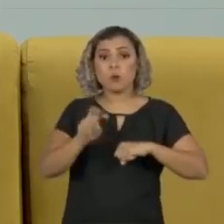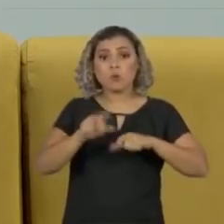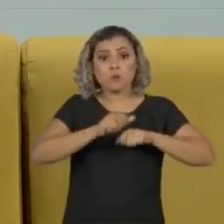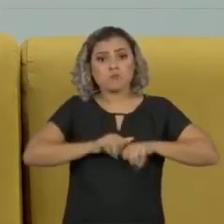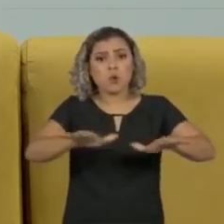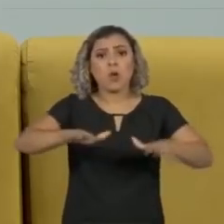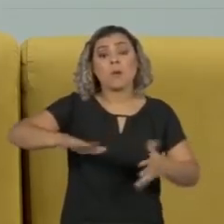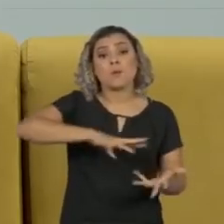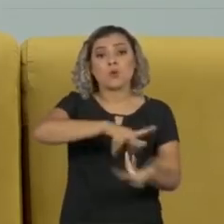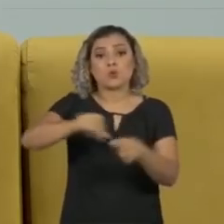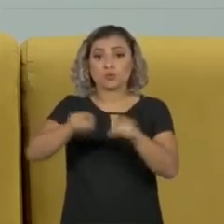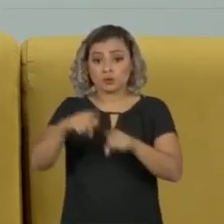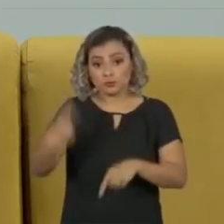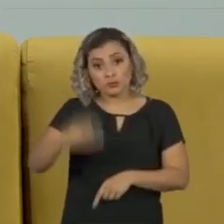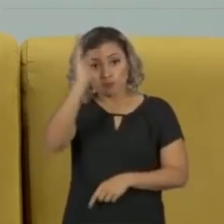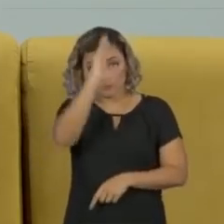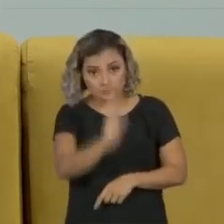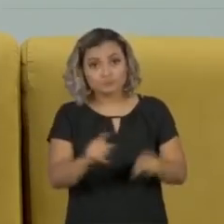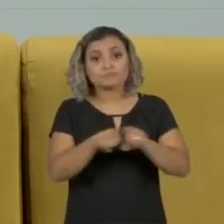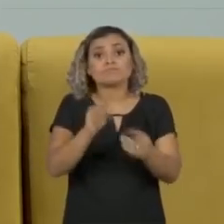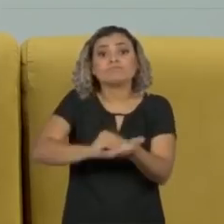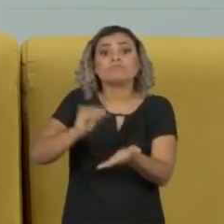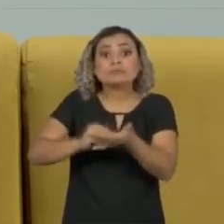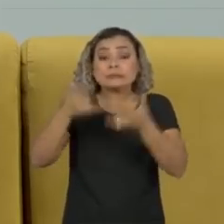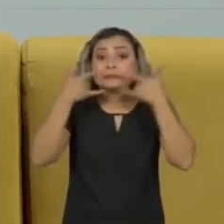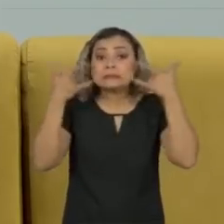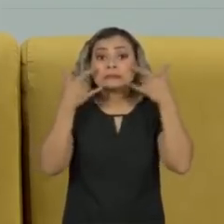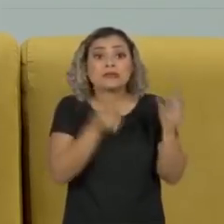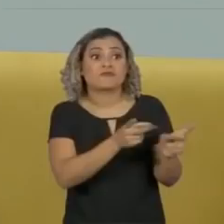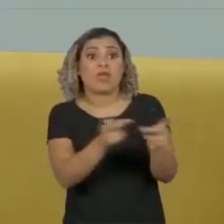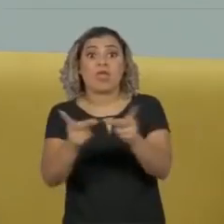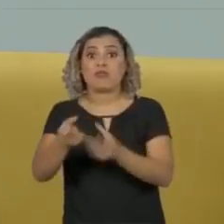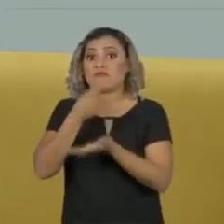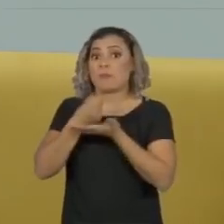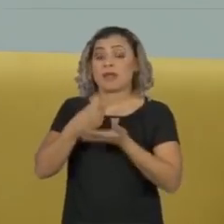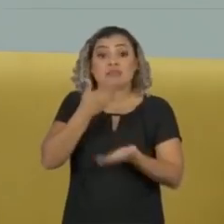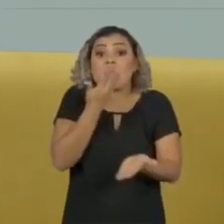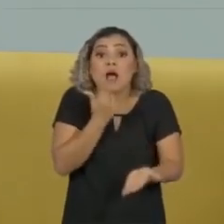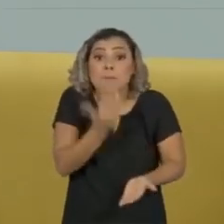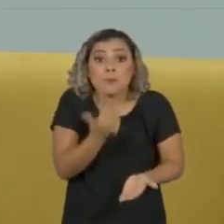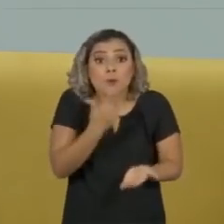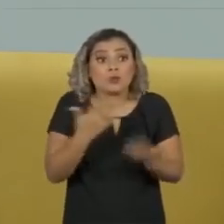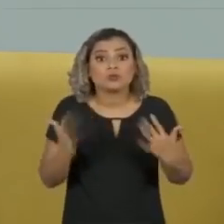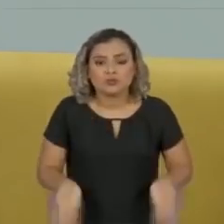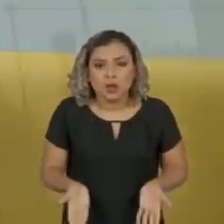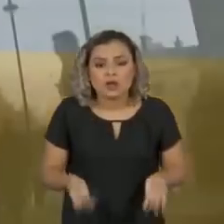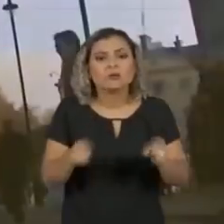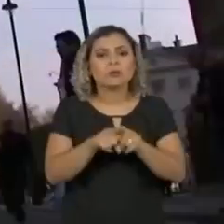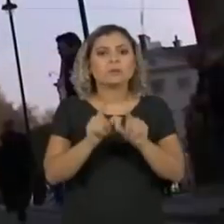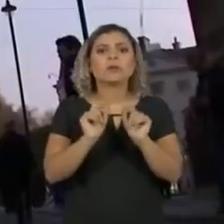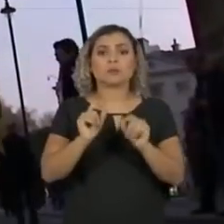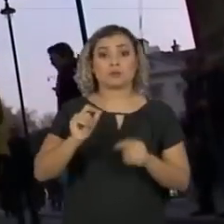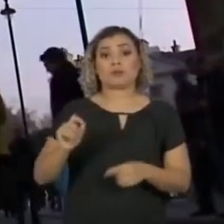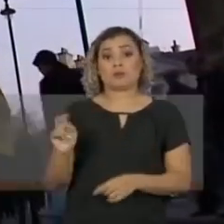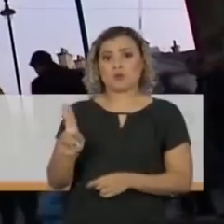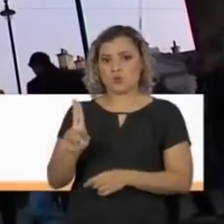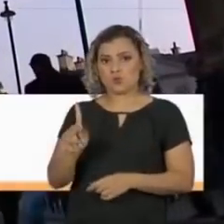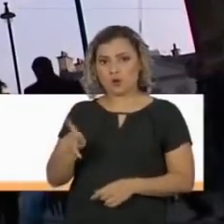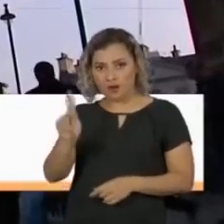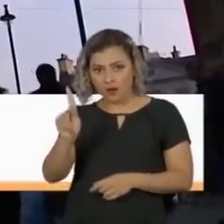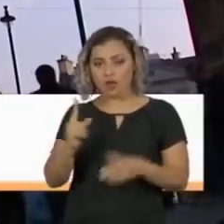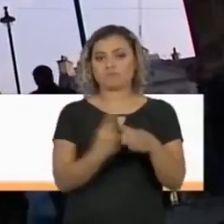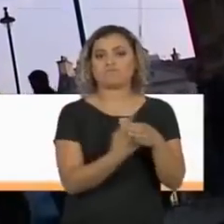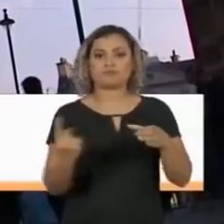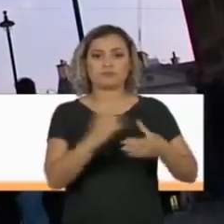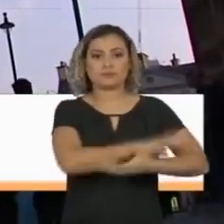no mundo. E no Brasil já começa a faltar máscara cirúrgica nas farmácias. E a saída do Reino Unido da União Europeia